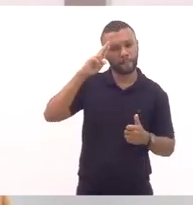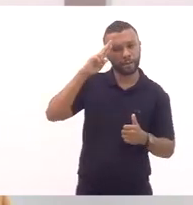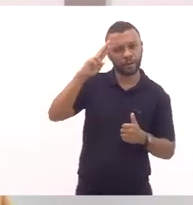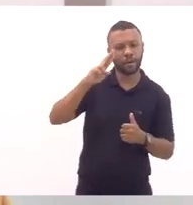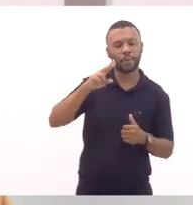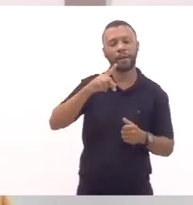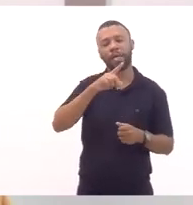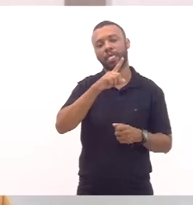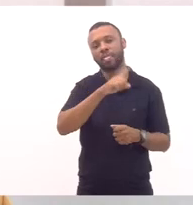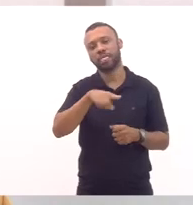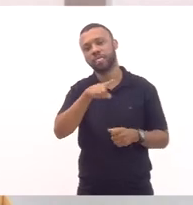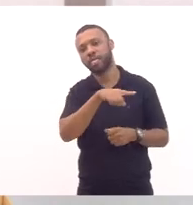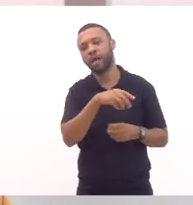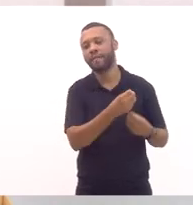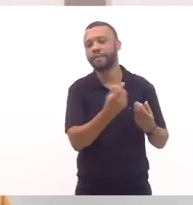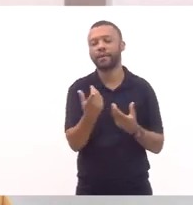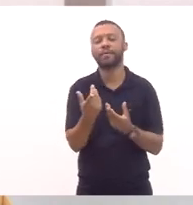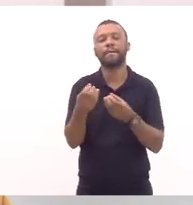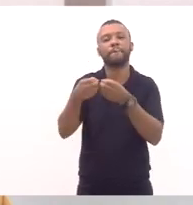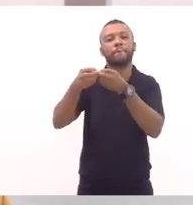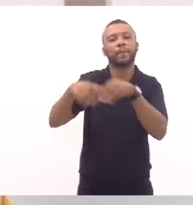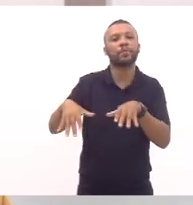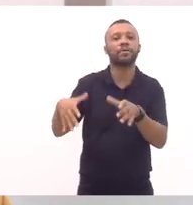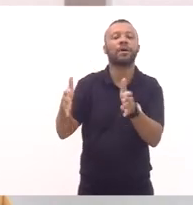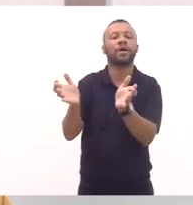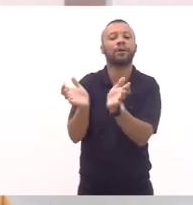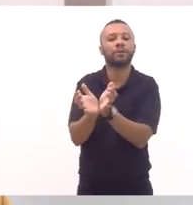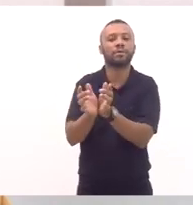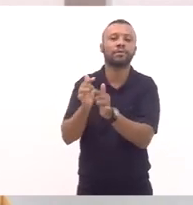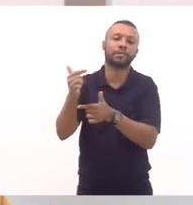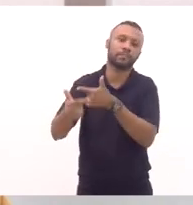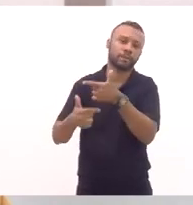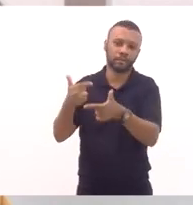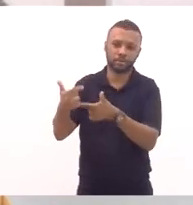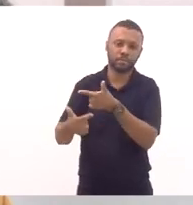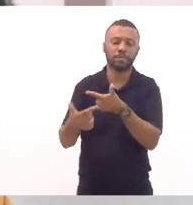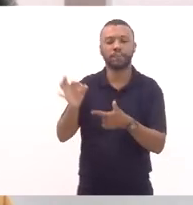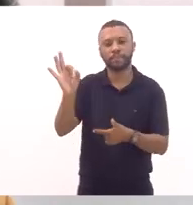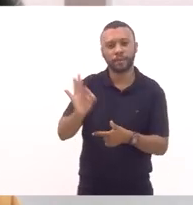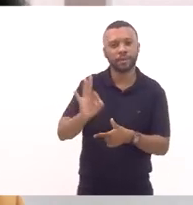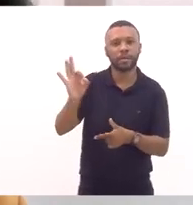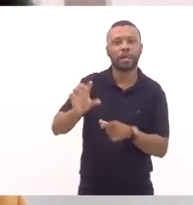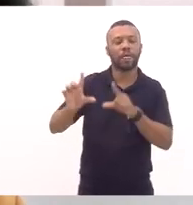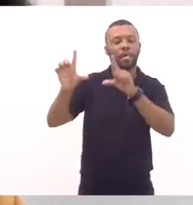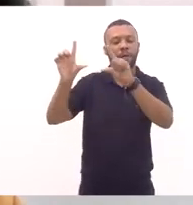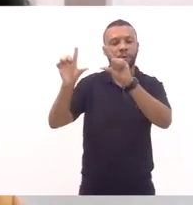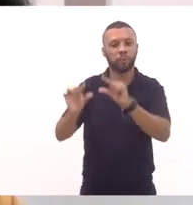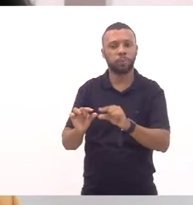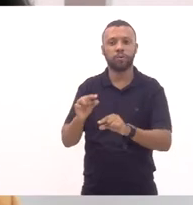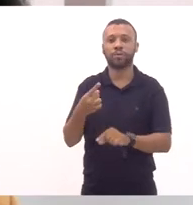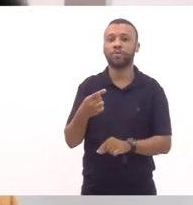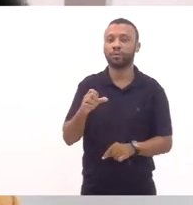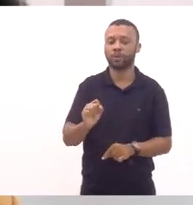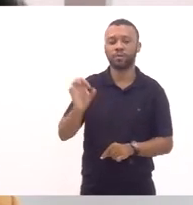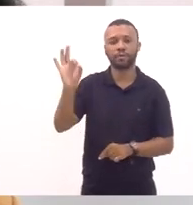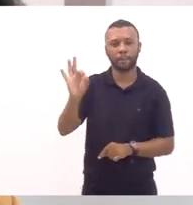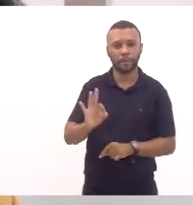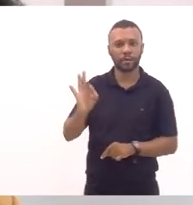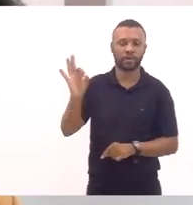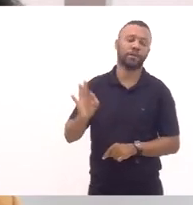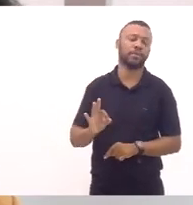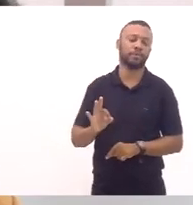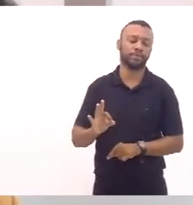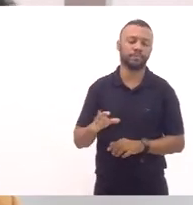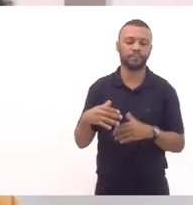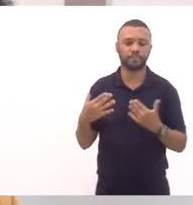oferecendo verdadeiros prejuízos à classe trabalhadora, com percentuais que deixam perda de massa salarial de quase 18%. Ou